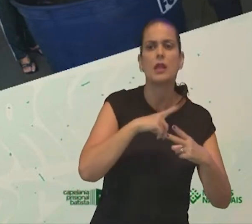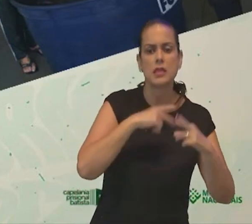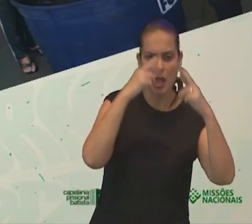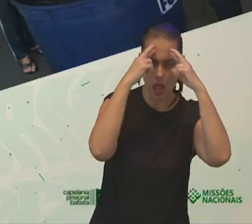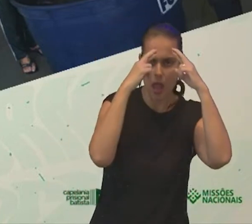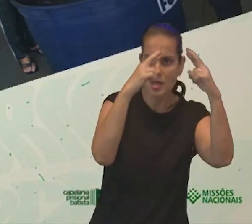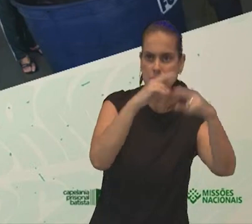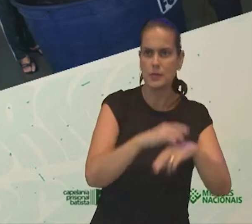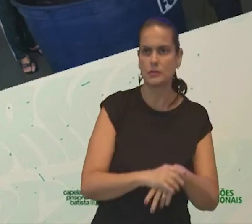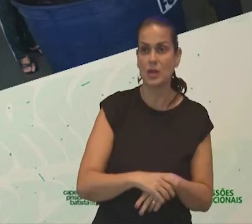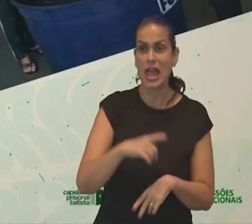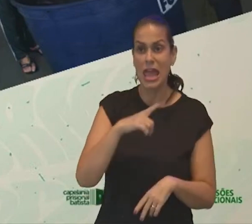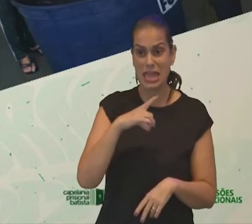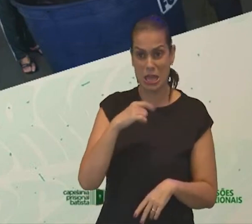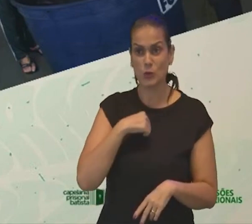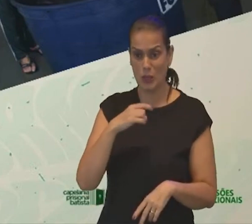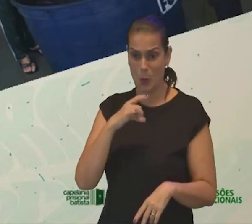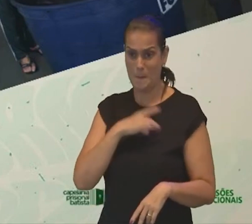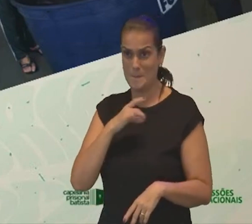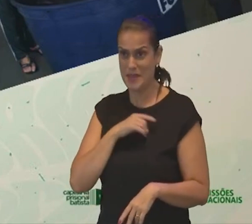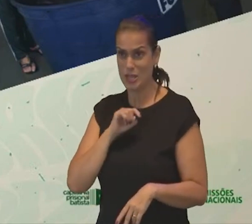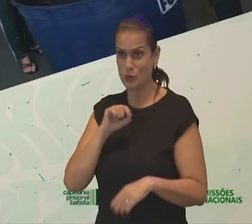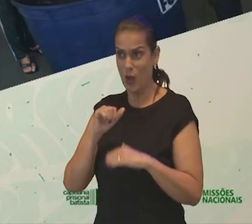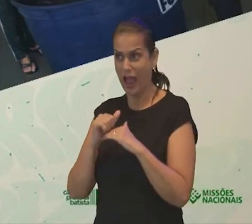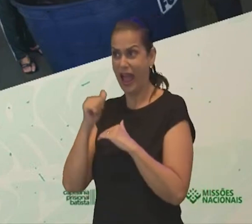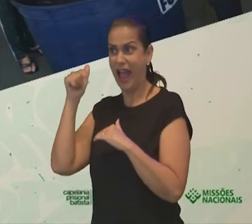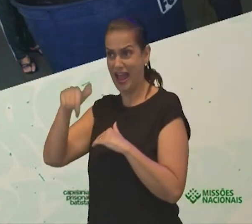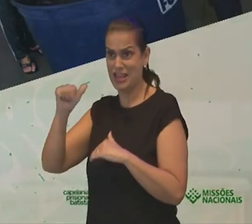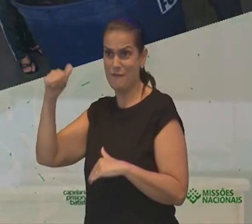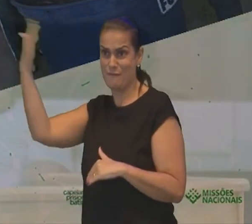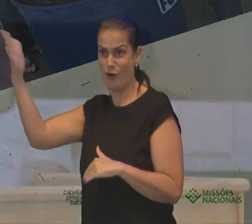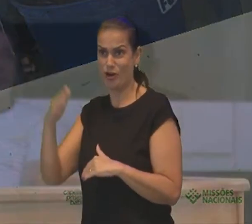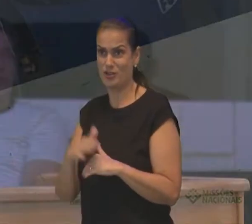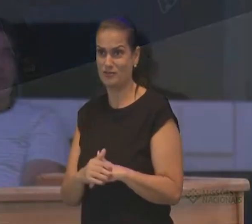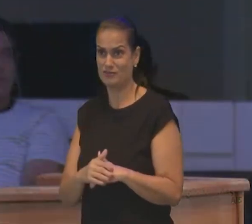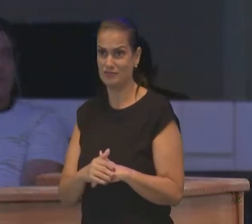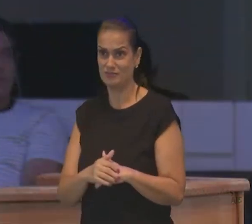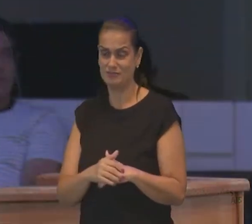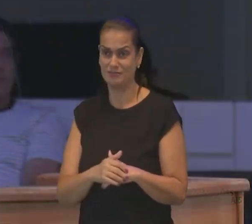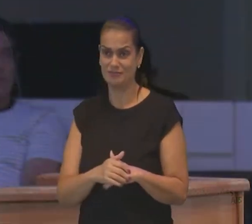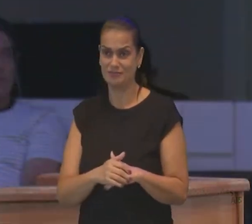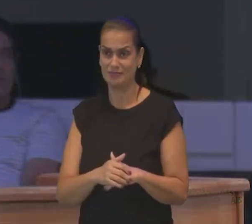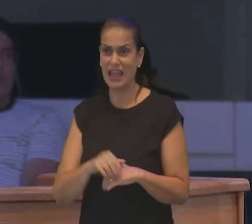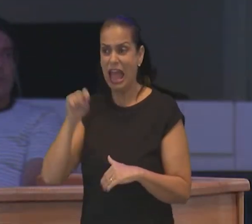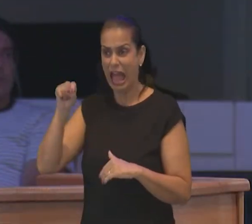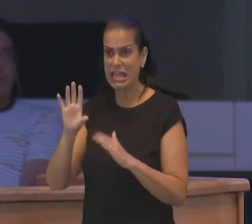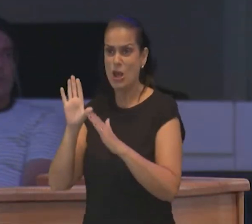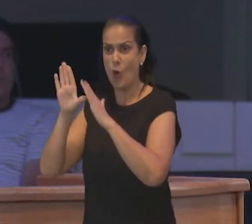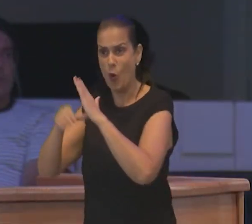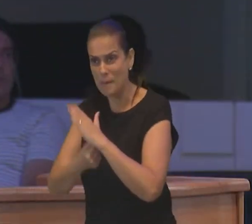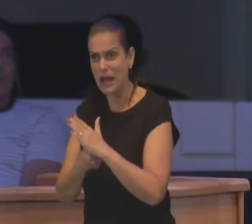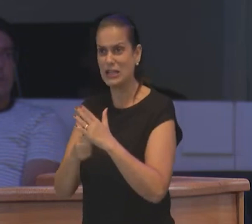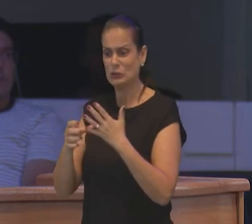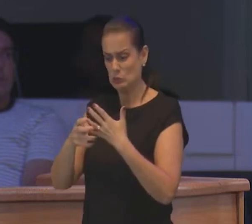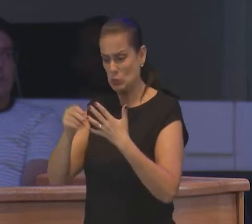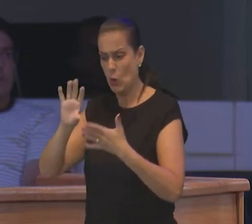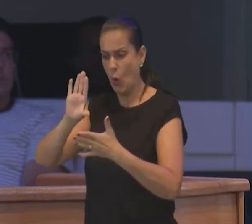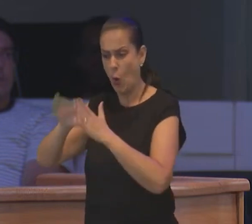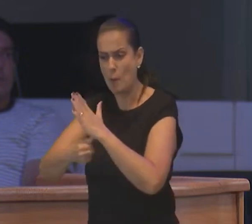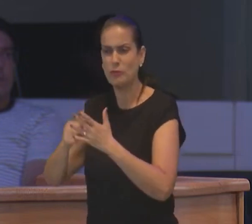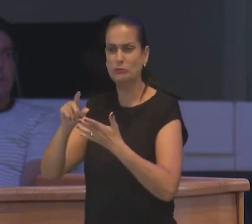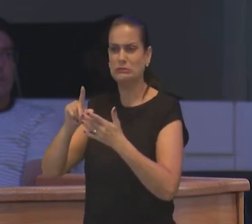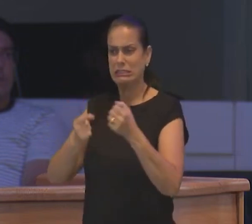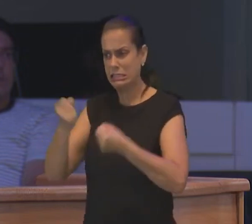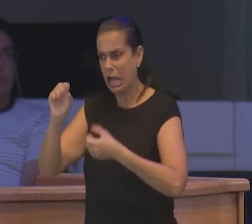tenho é de andar aqui fora. Aqui fora eu já fui assaltado, já levaram meu carro, já levaram meu celular, já levaram minha aliança, já levaram